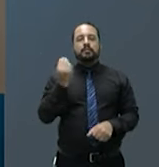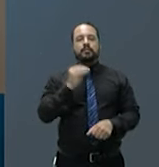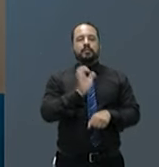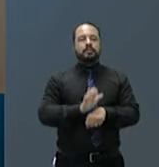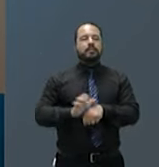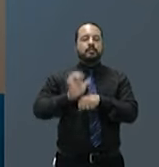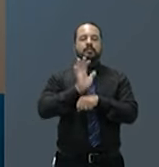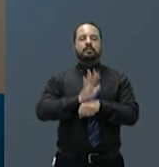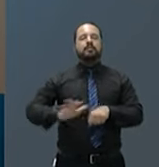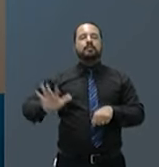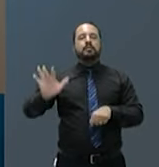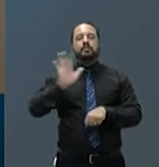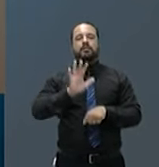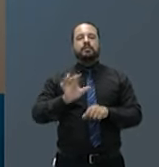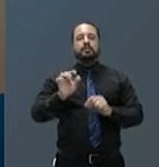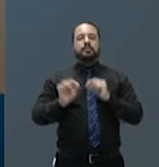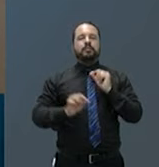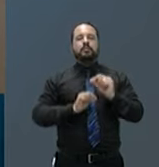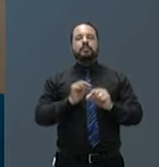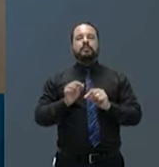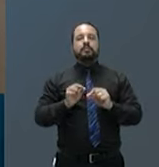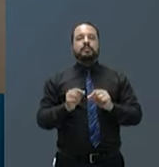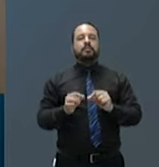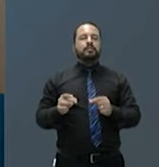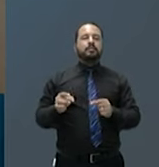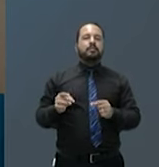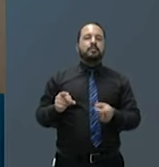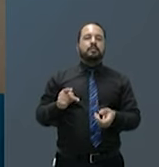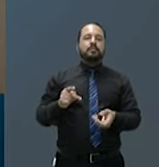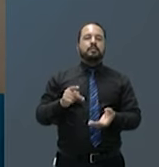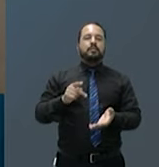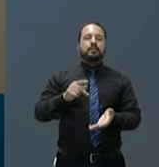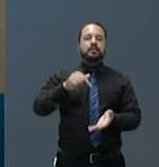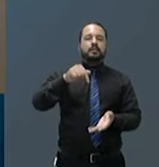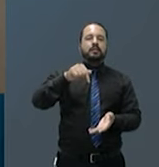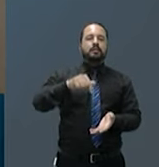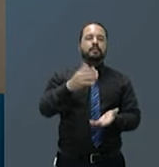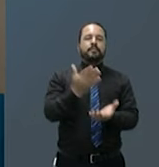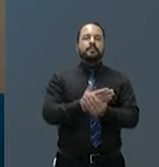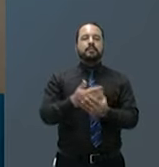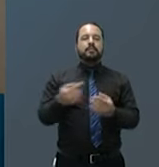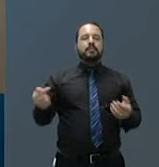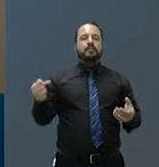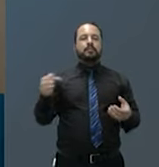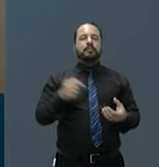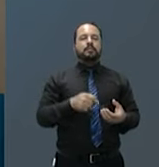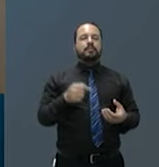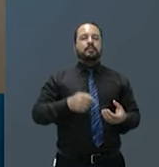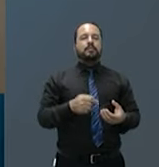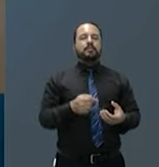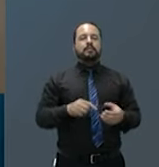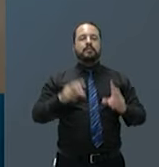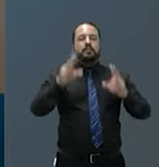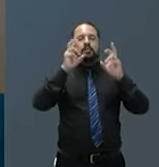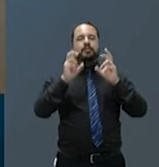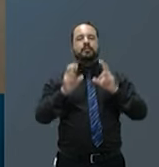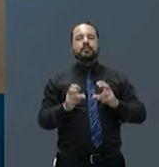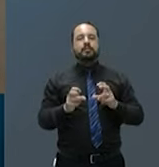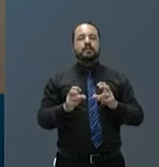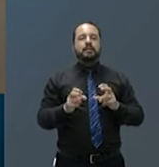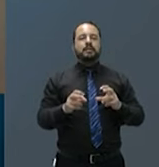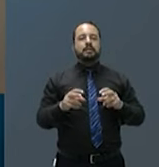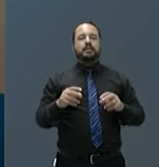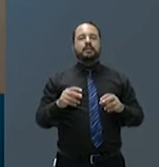admitidos como amicus curiae no presente processo, postula a fixação da seguinte tese para o tema 1201.